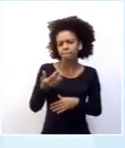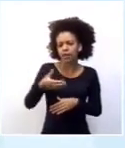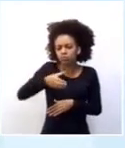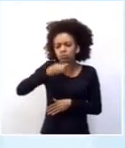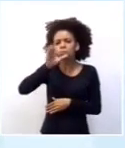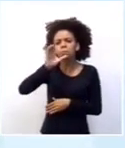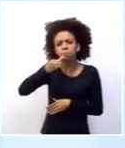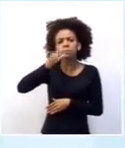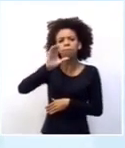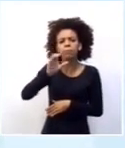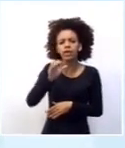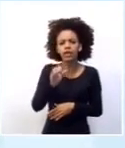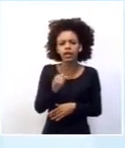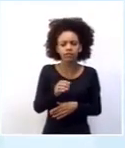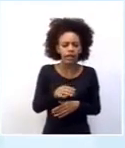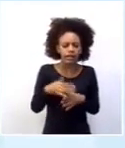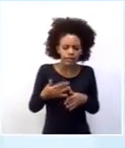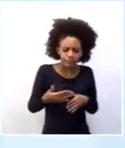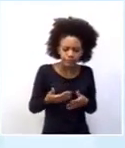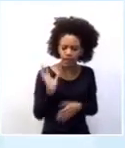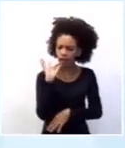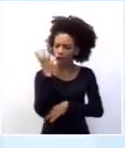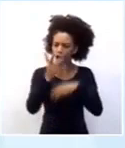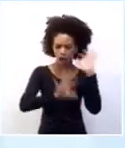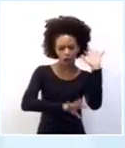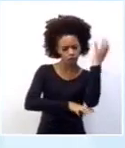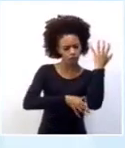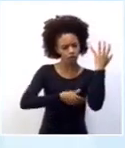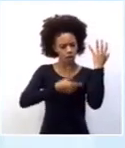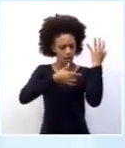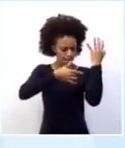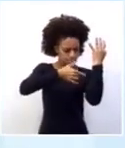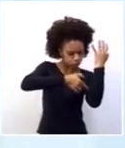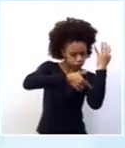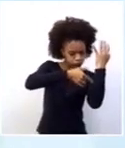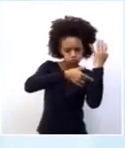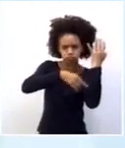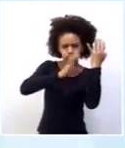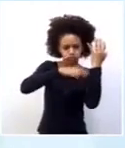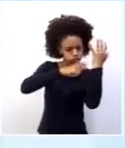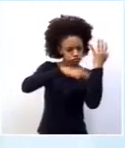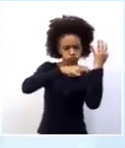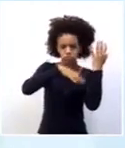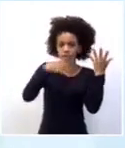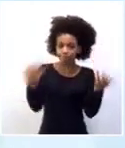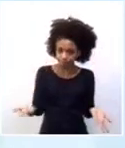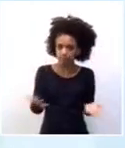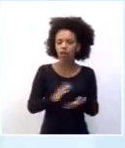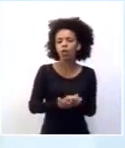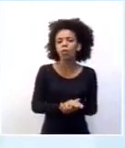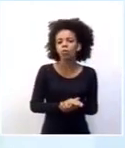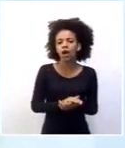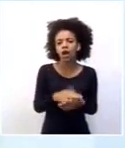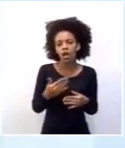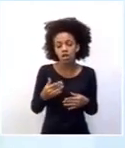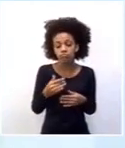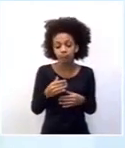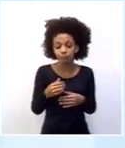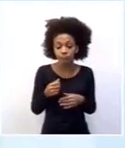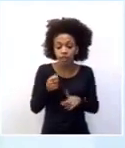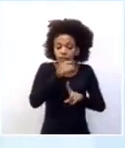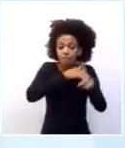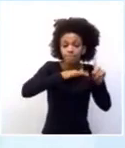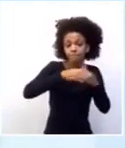plantações, tá? É um ponto fundamental essa proximidade com a água. Não é à toa também que nós podemos chamar essas civilizações de o quê? De